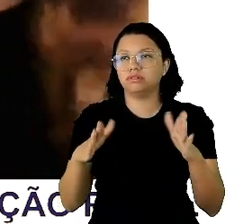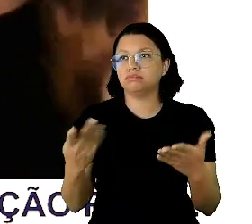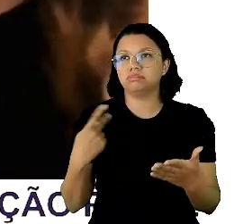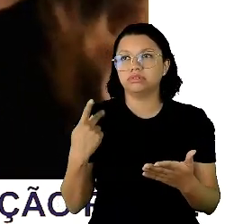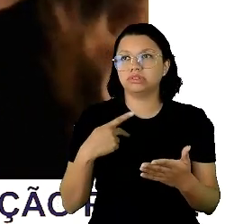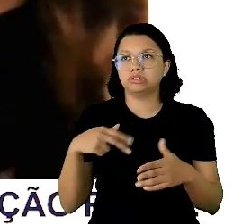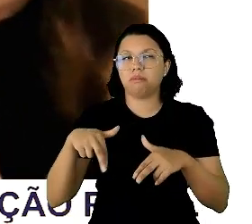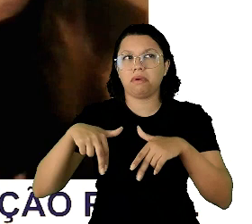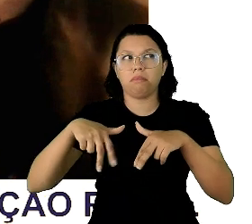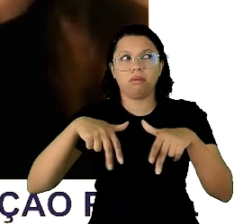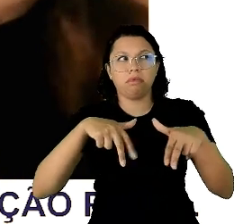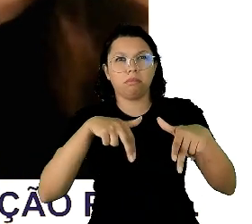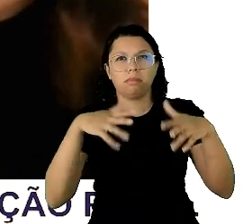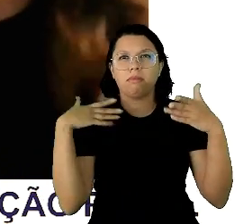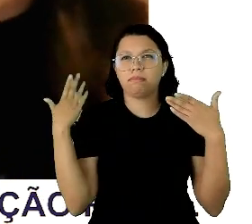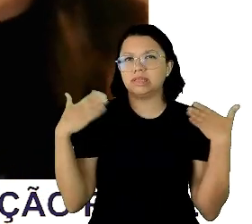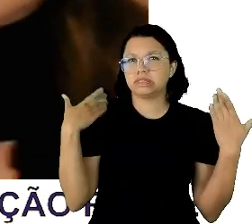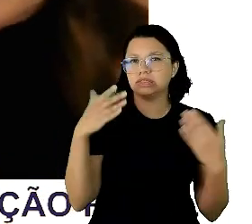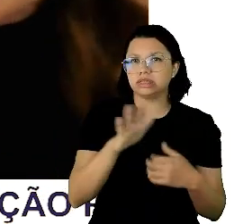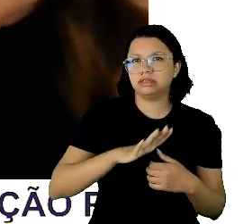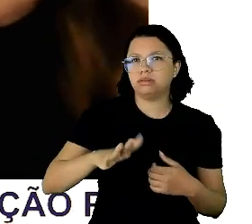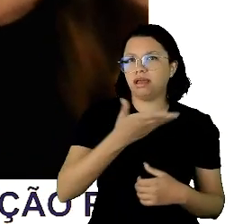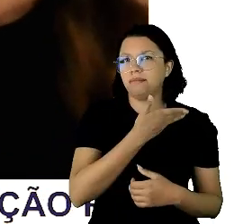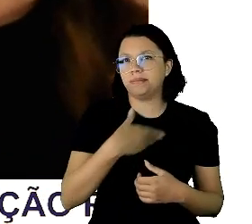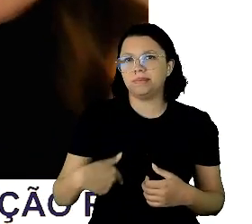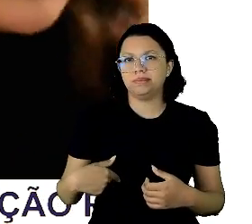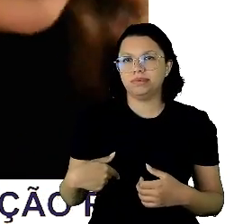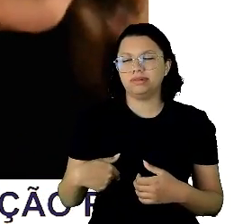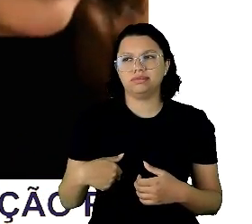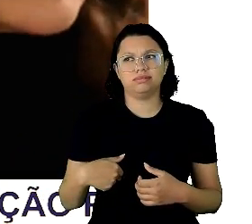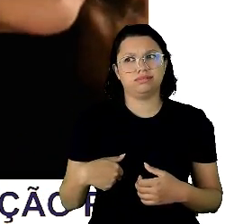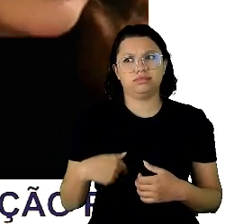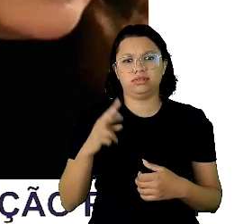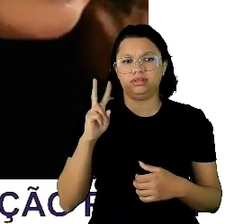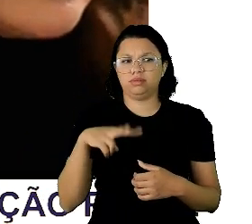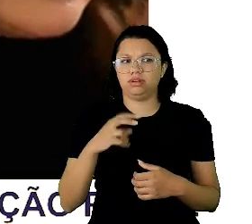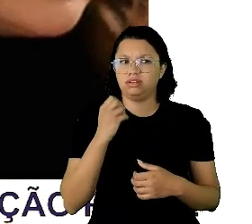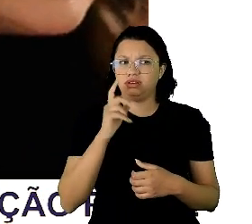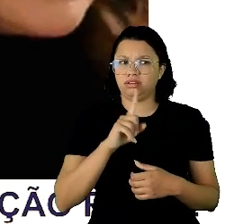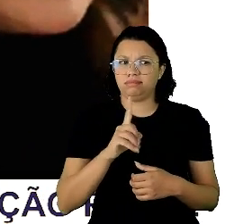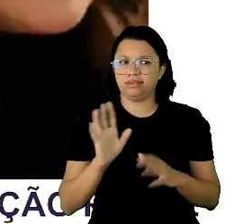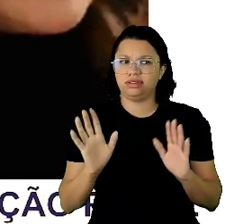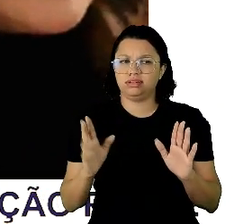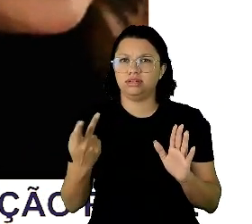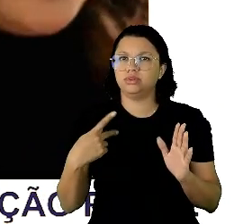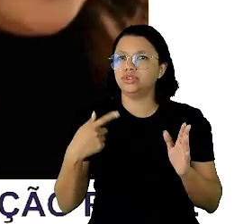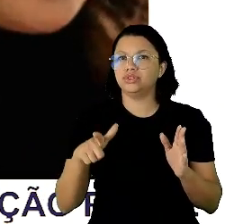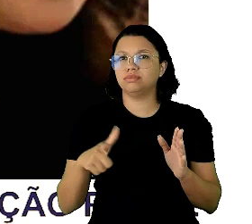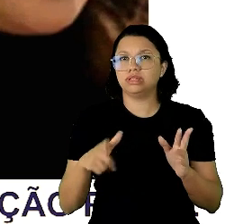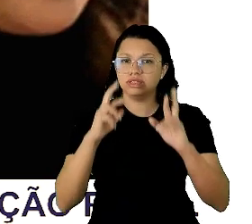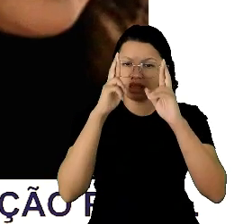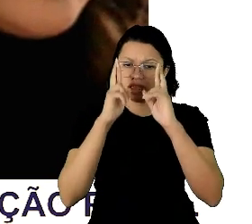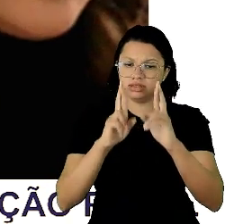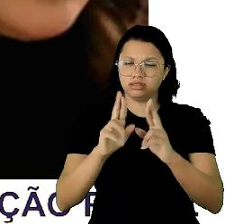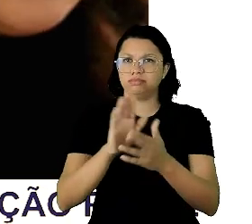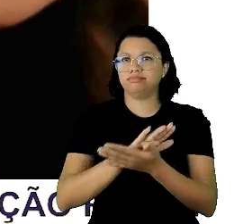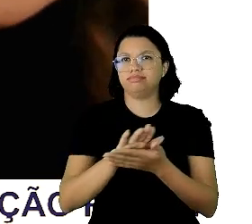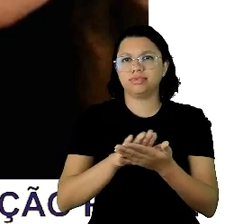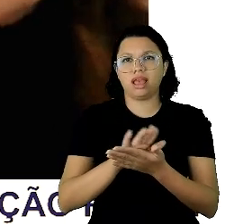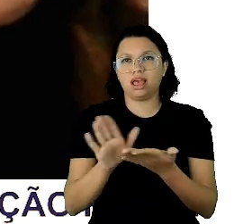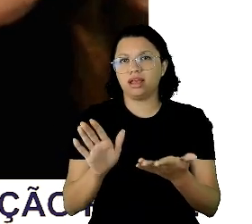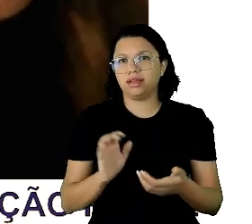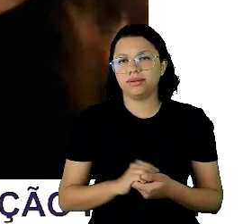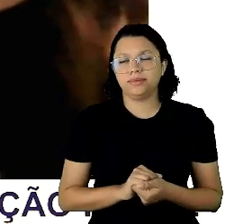aí nos espaços públicos, a sensação que eu tenho é que a gente não está muito bem, né? Que a gente não tem esse respeito todo.